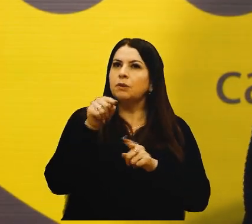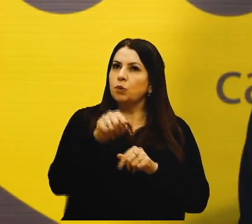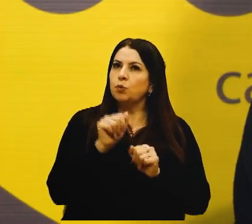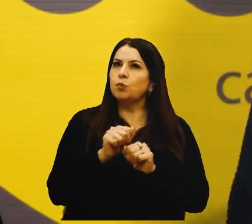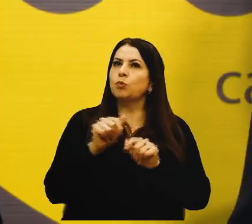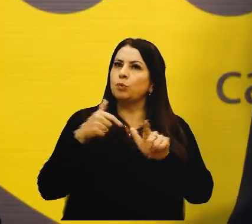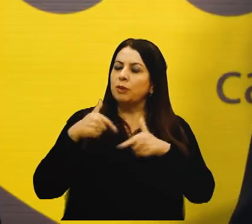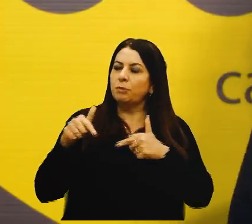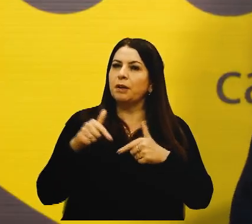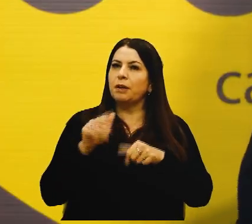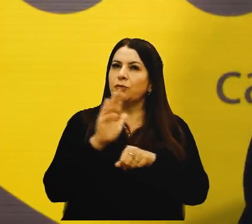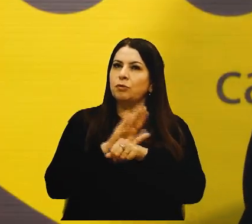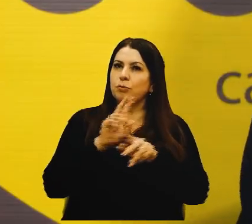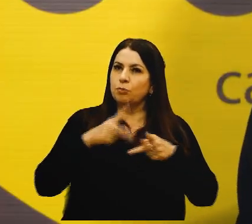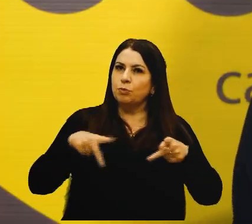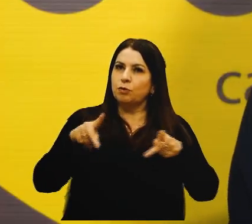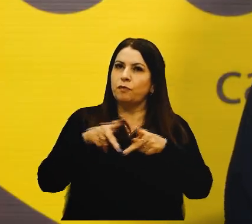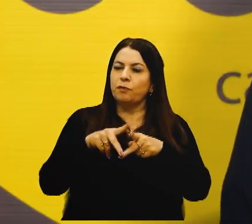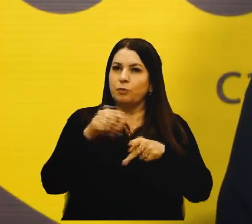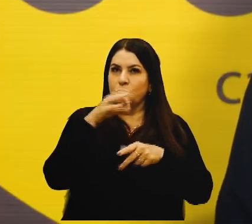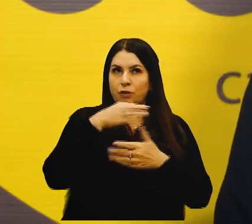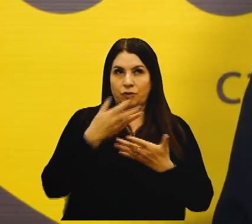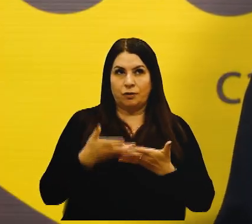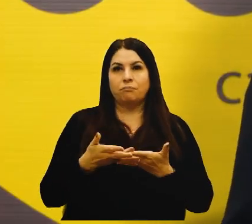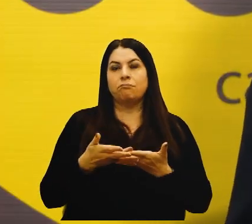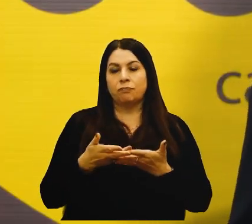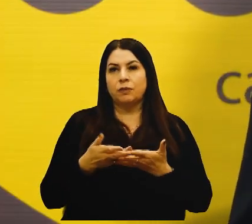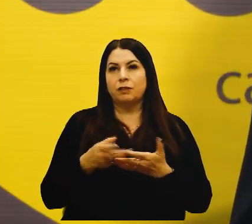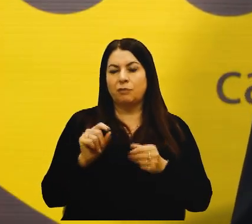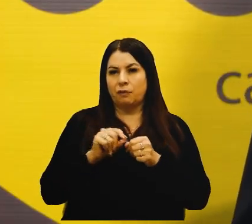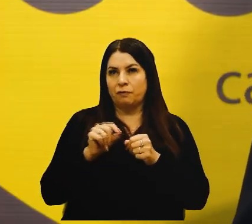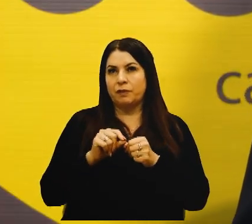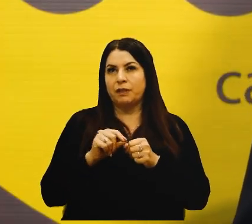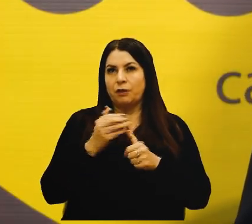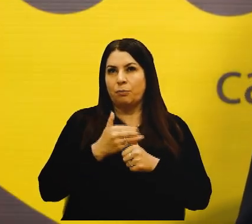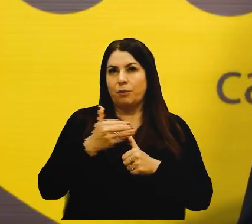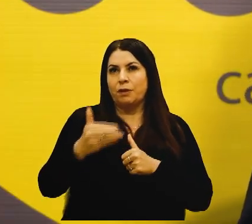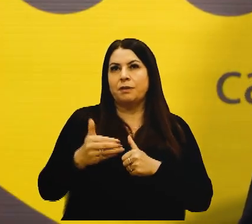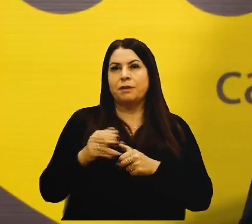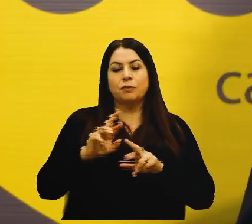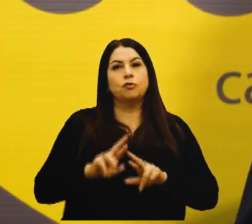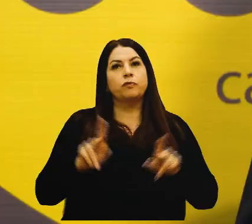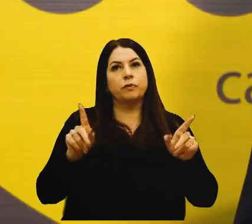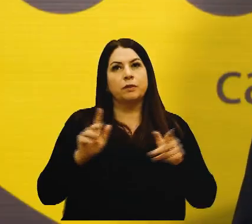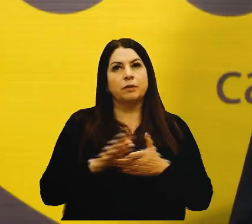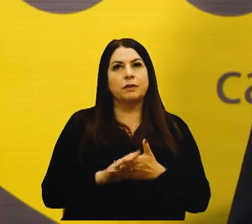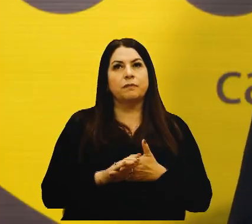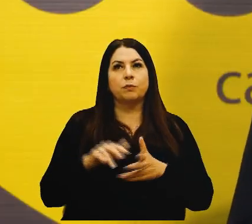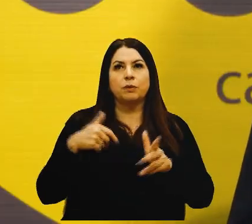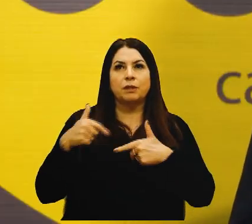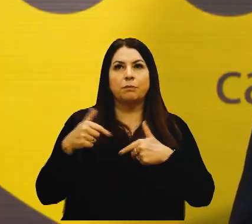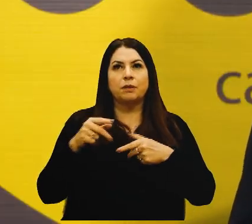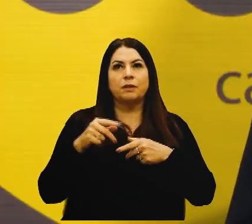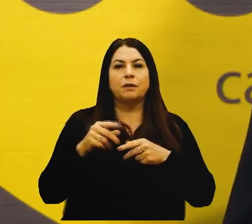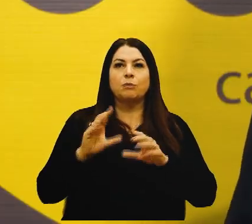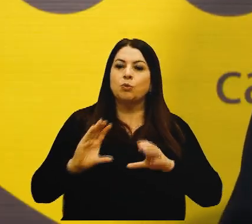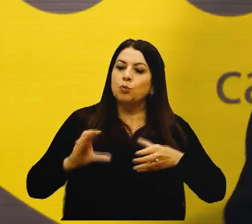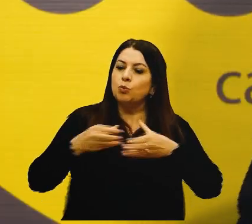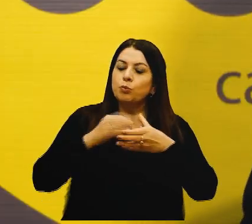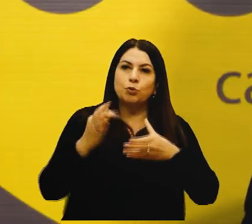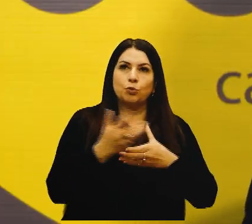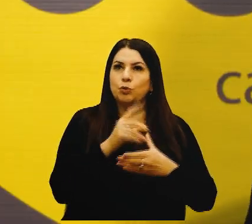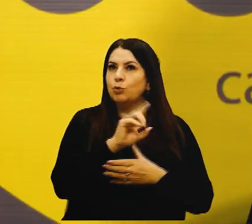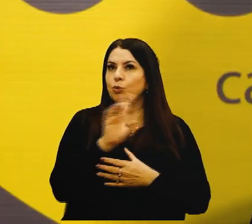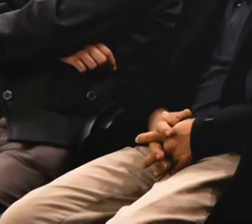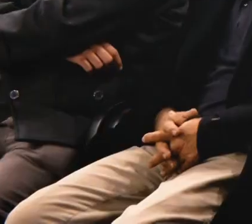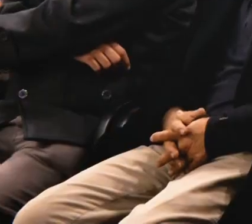para trabalhar em prol do povo caxiense, então vou fazer um mandato diferente, vamos trabalhar para o coletivo e não